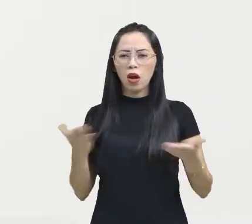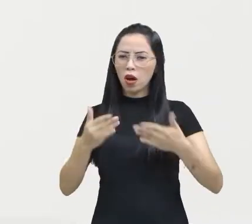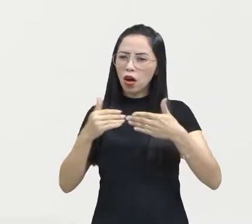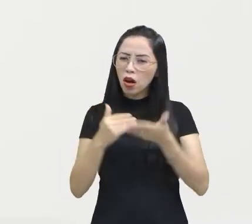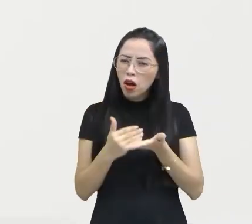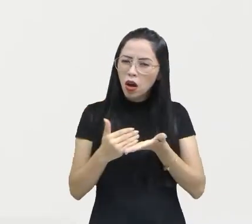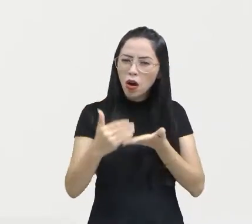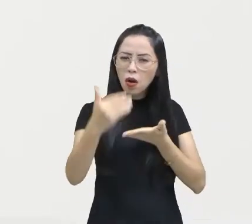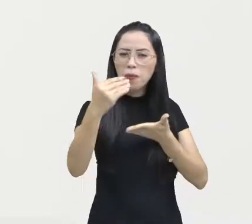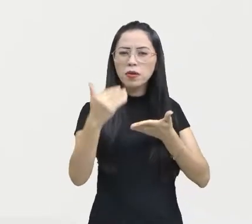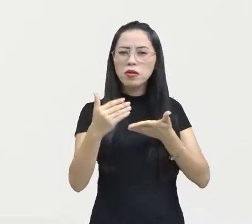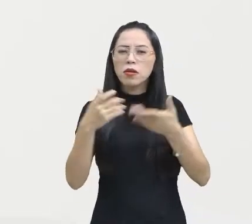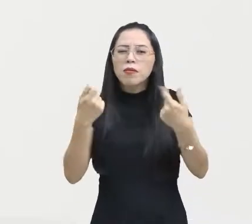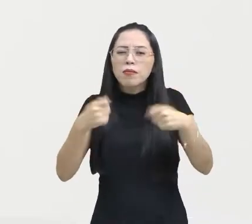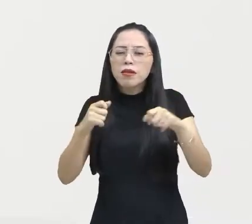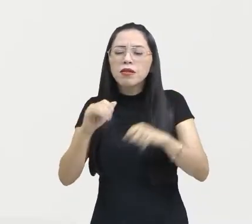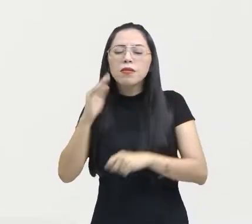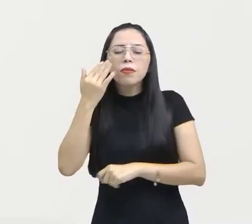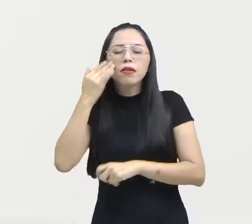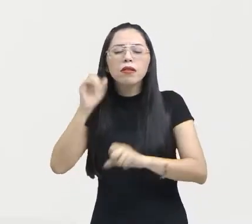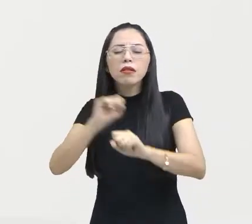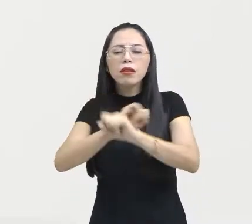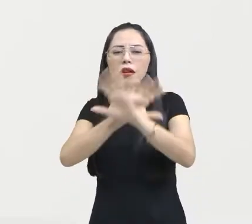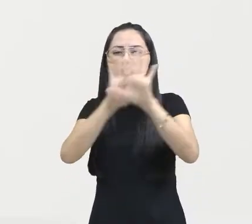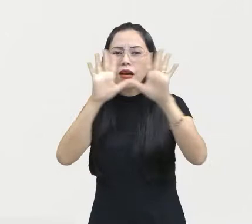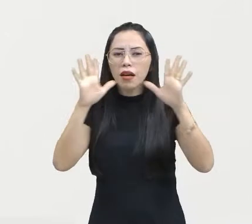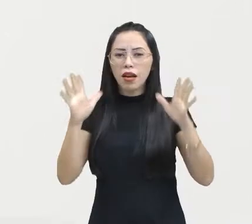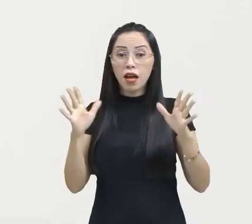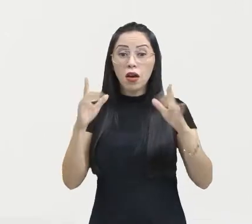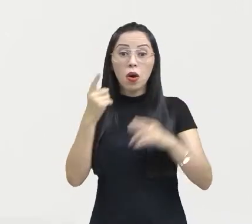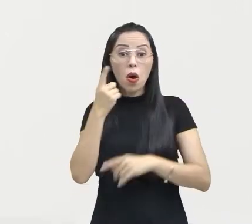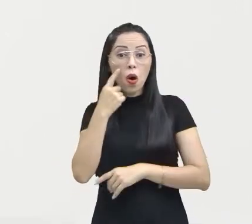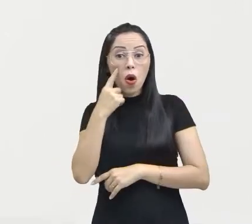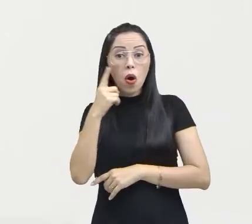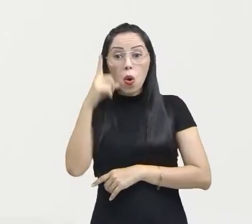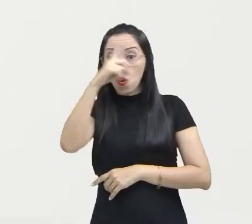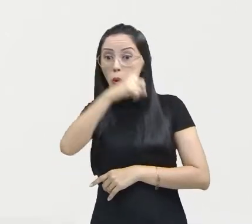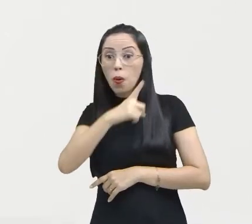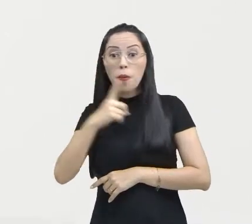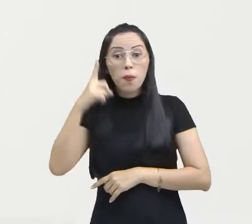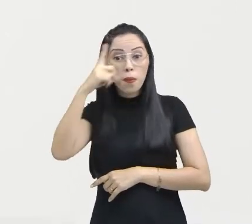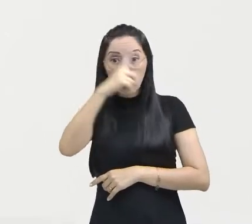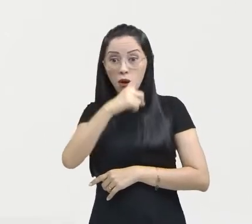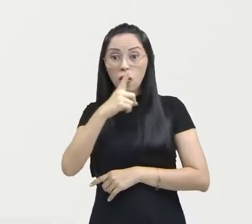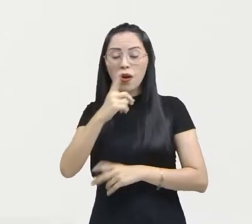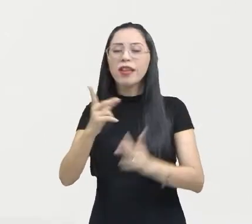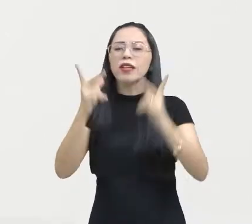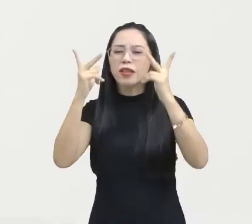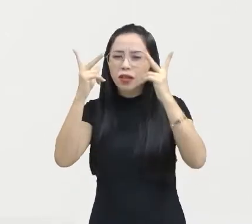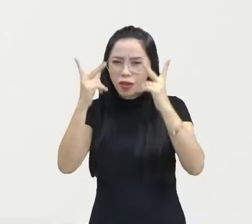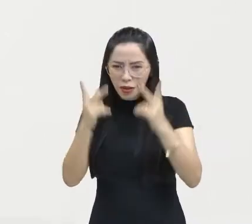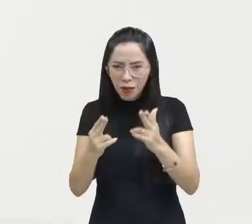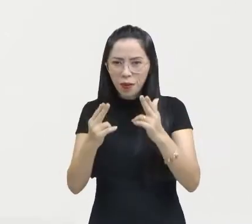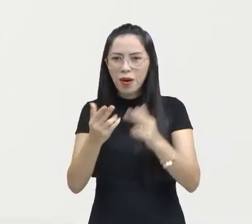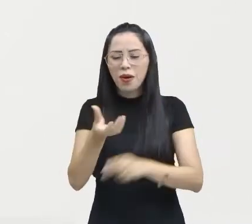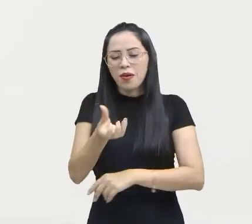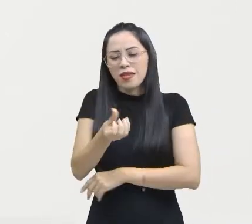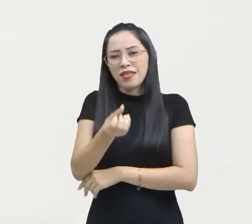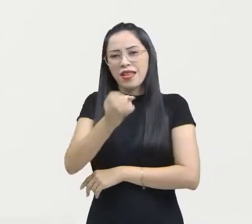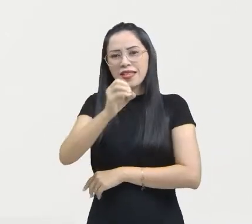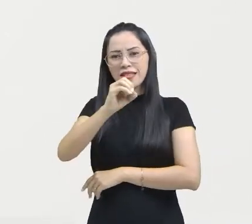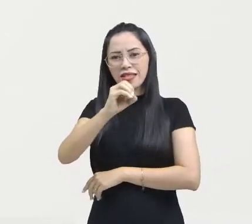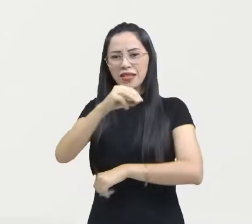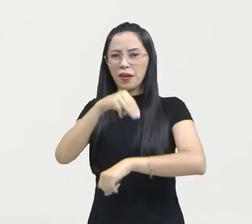o seguinte, que uma hora tem 60 minutos e